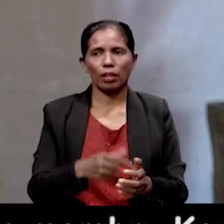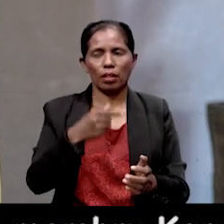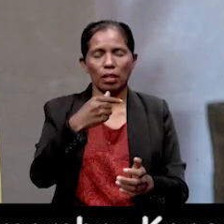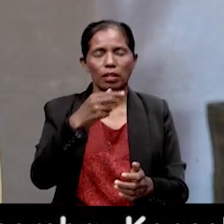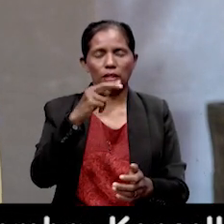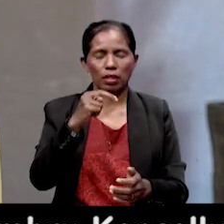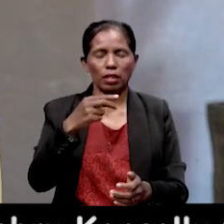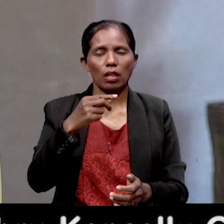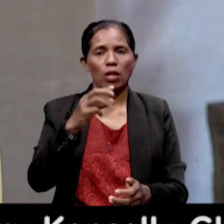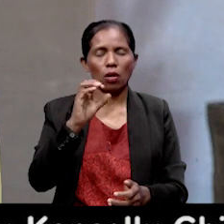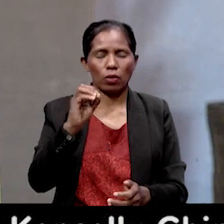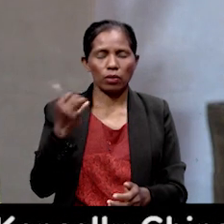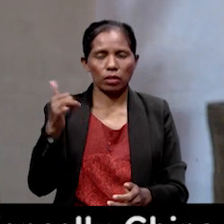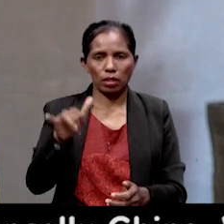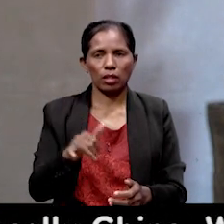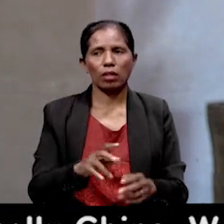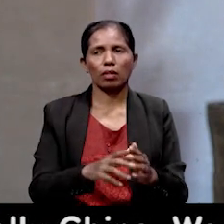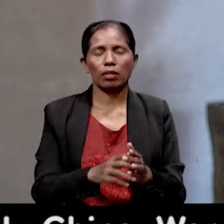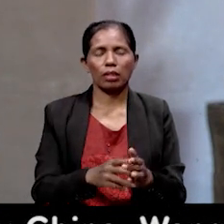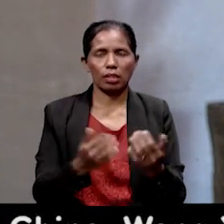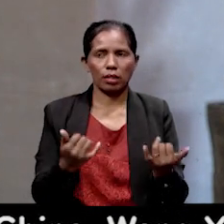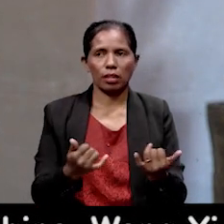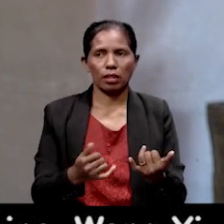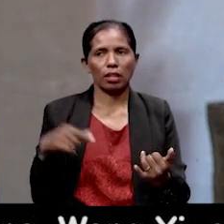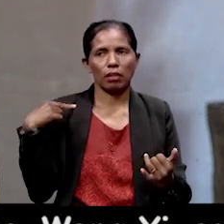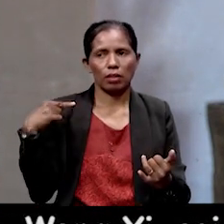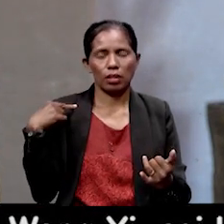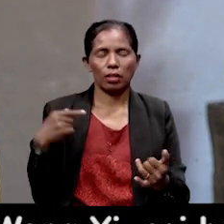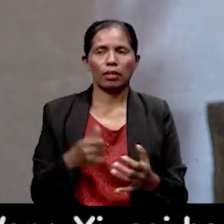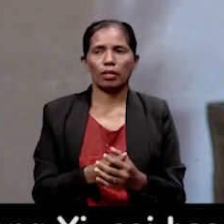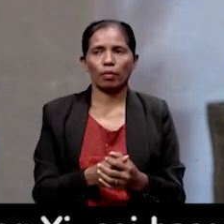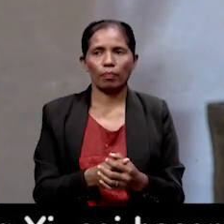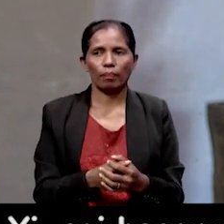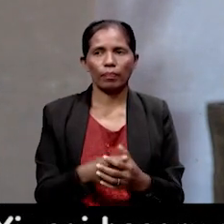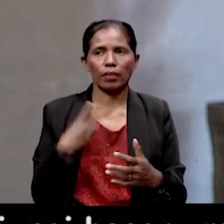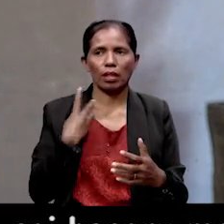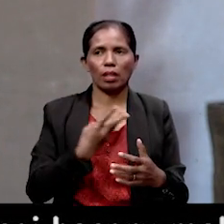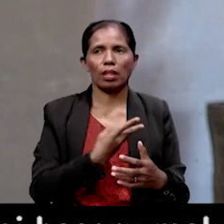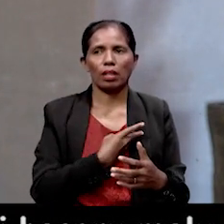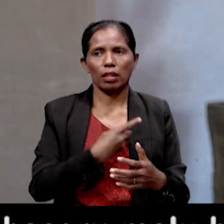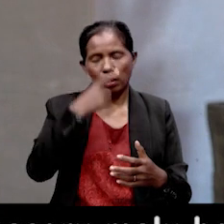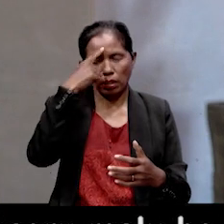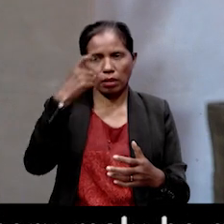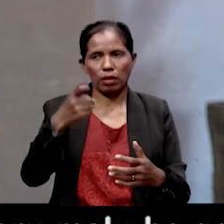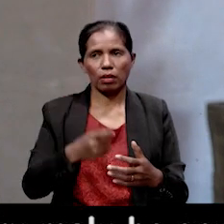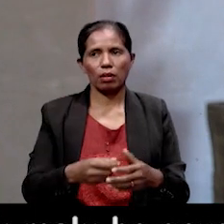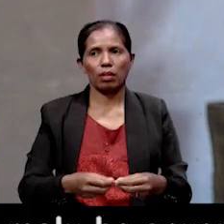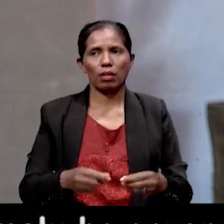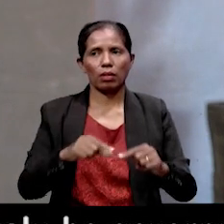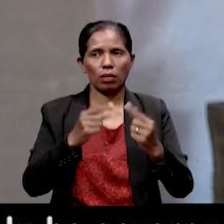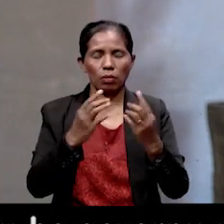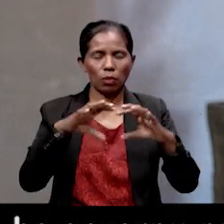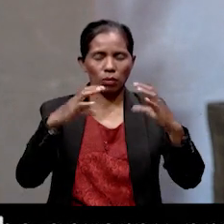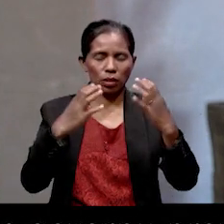Serbalo e demos mais a parte do gabinete com os ninian, a minha também com a minha forma comissão